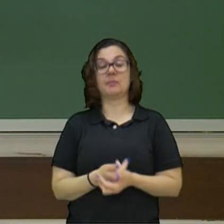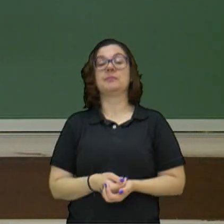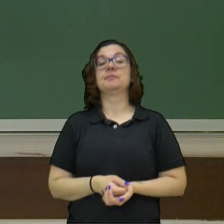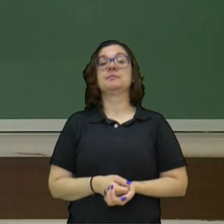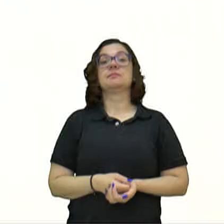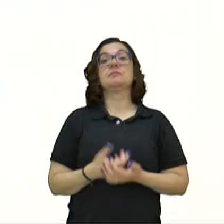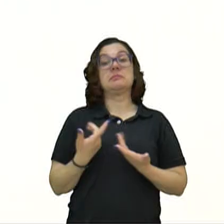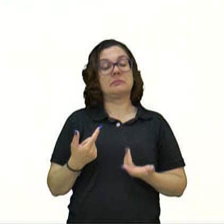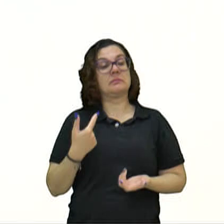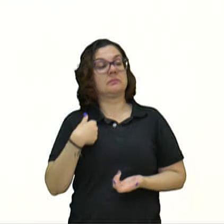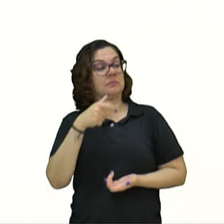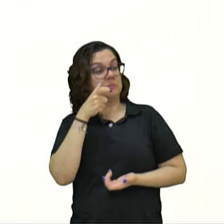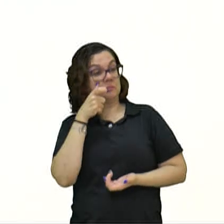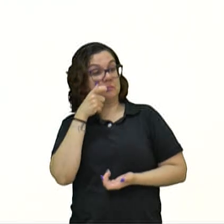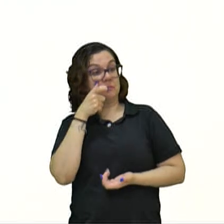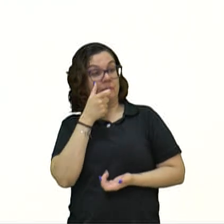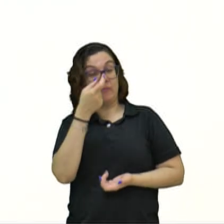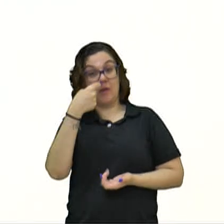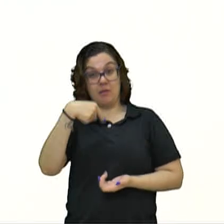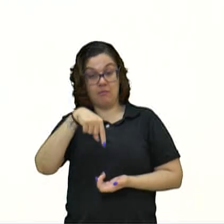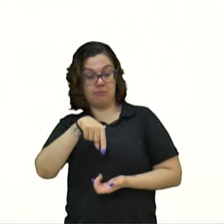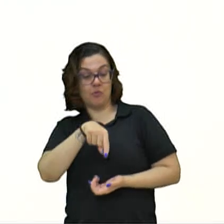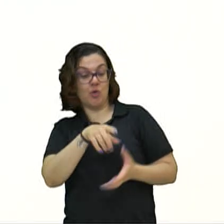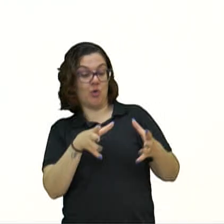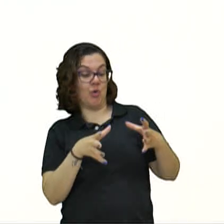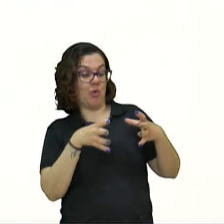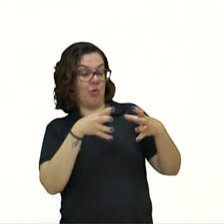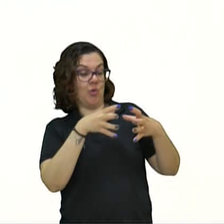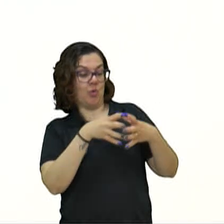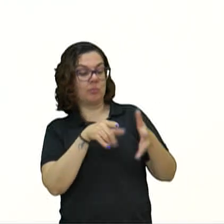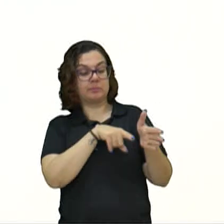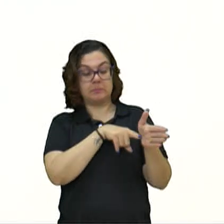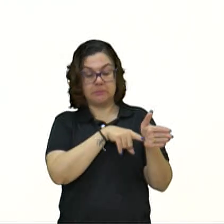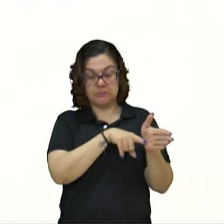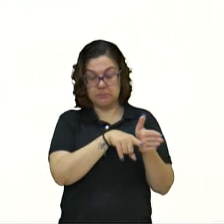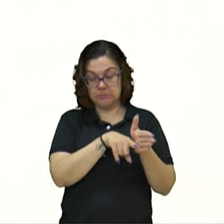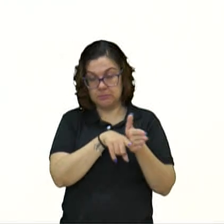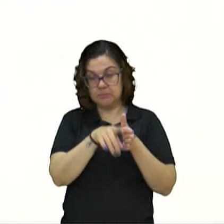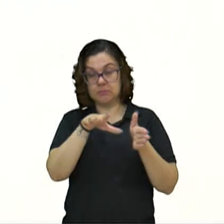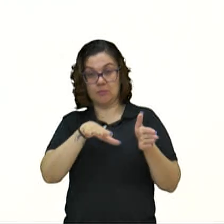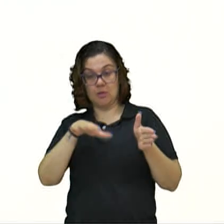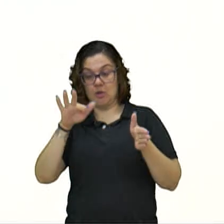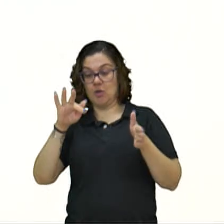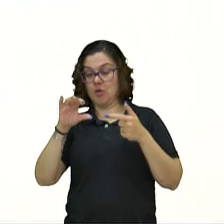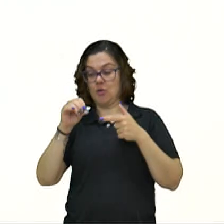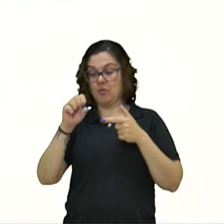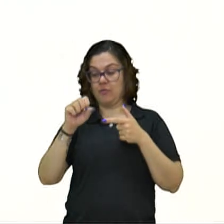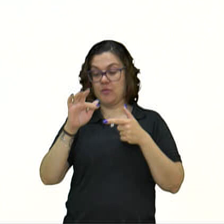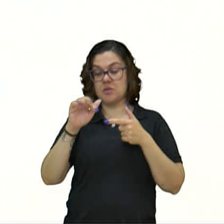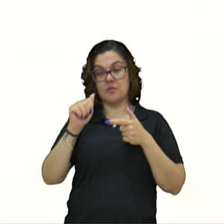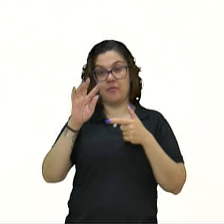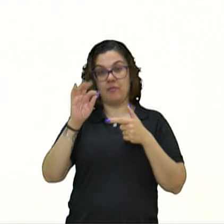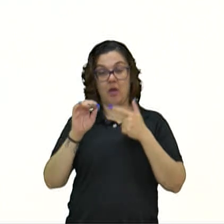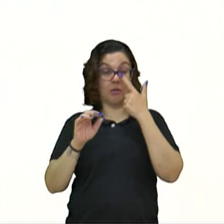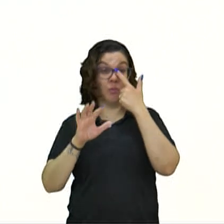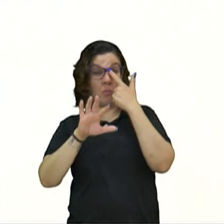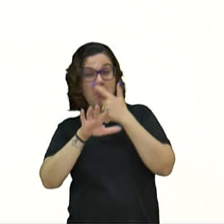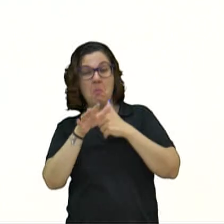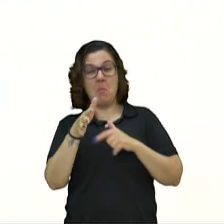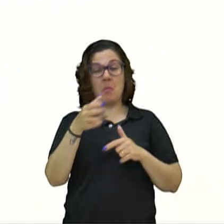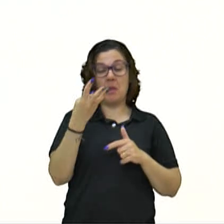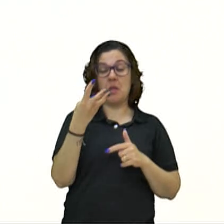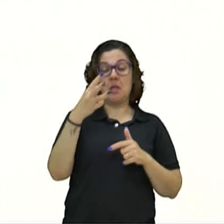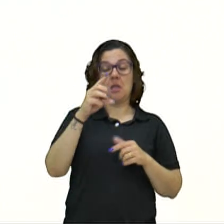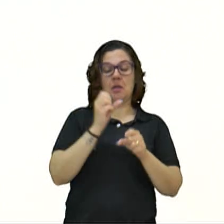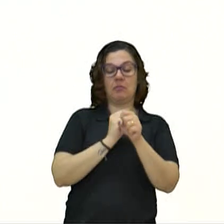estima-se que seres mantiverem esse ritmo de mineração de retirada do fosfato da natureza em 30 anos